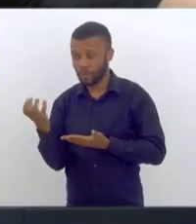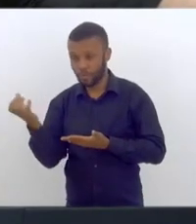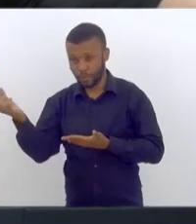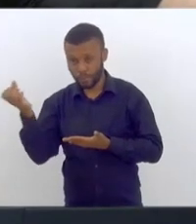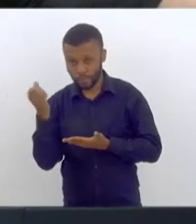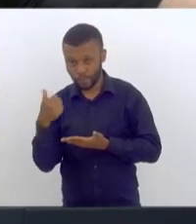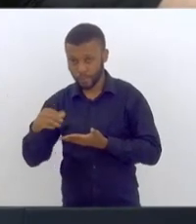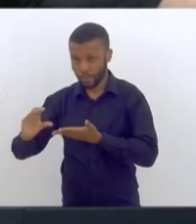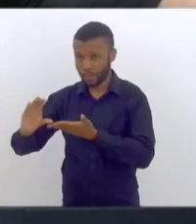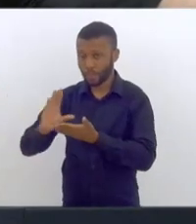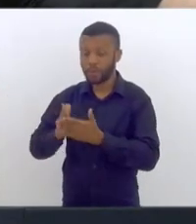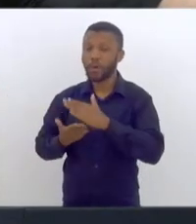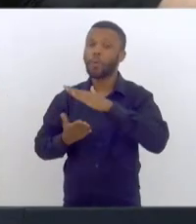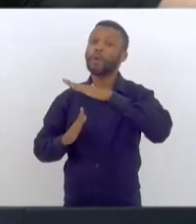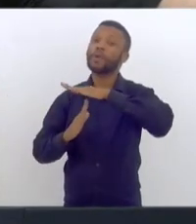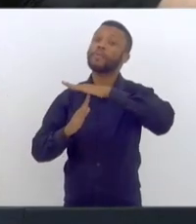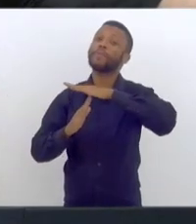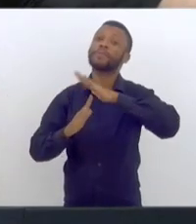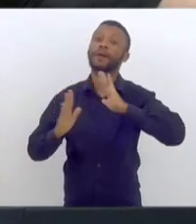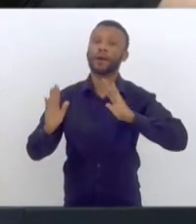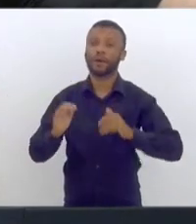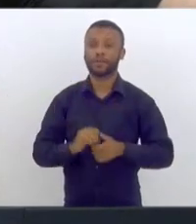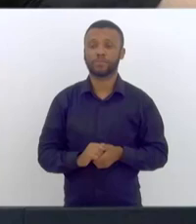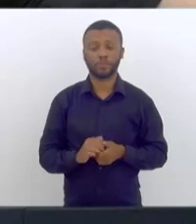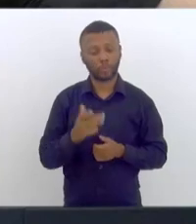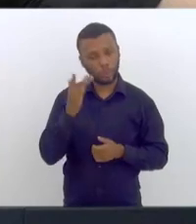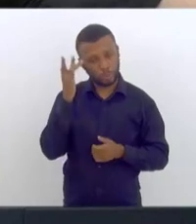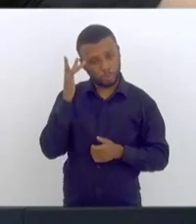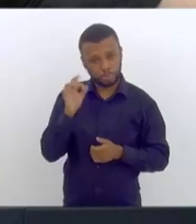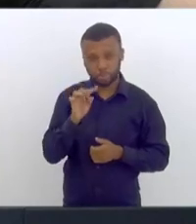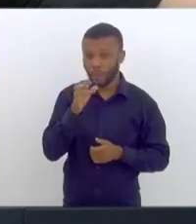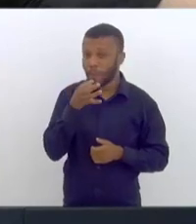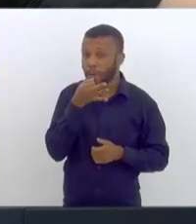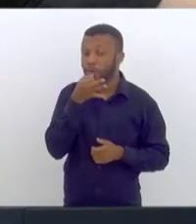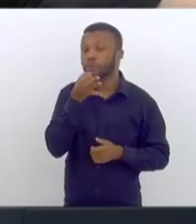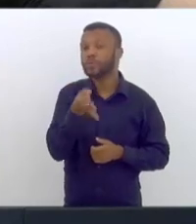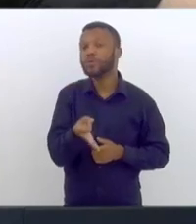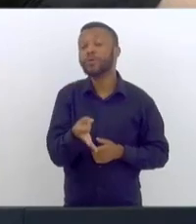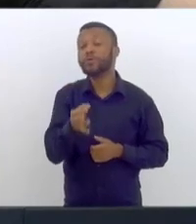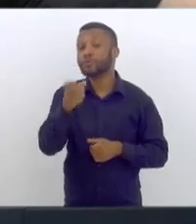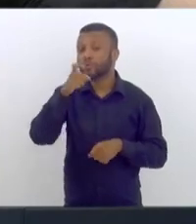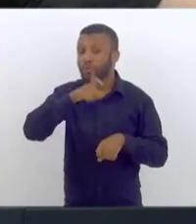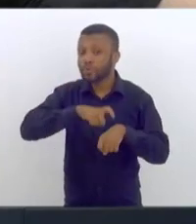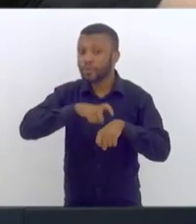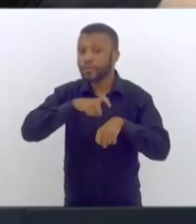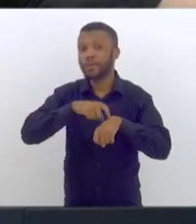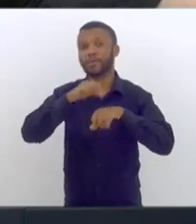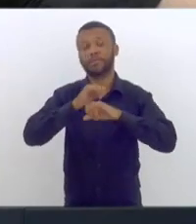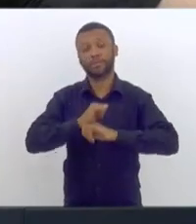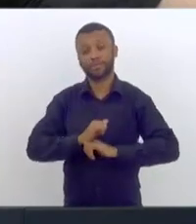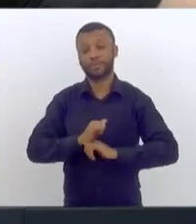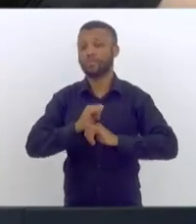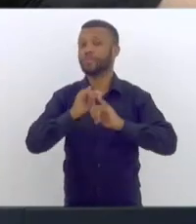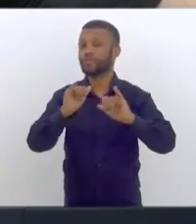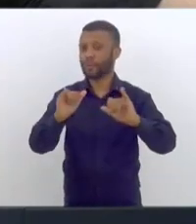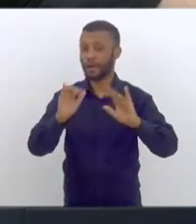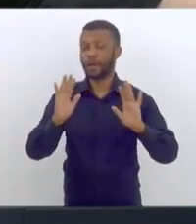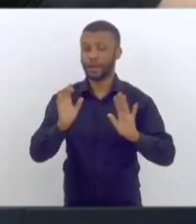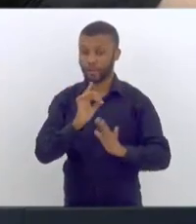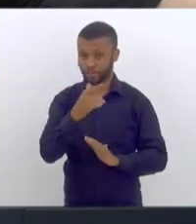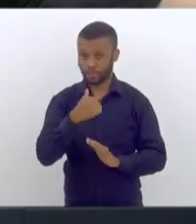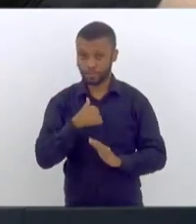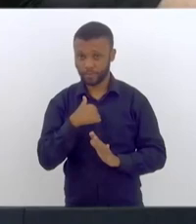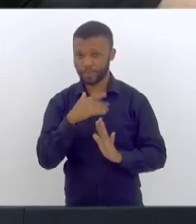limitados E aí não sei uma sugestão ao divulgar e isso